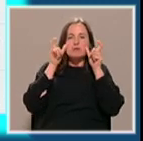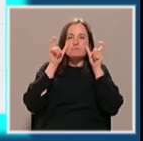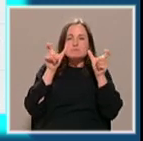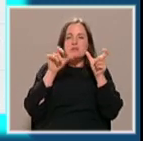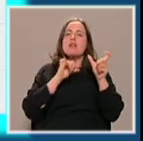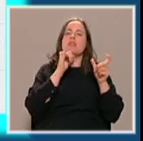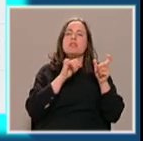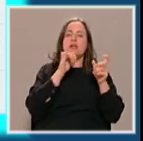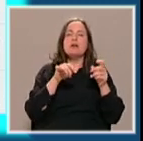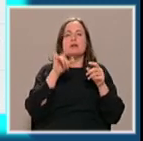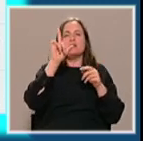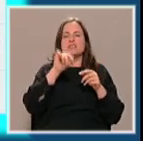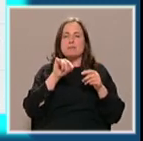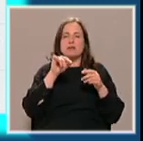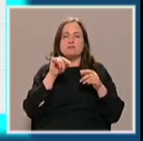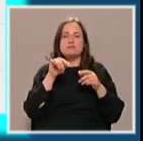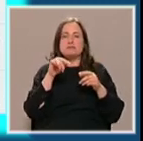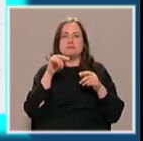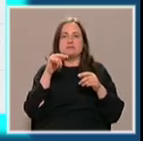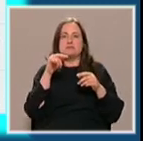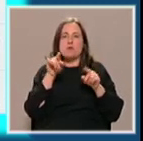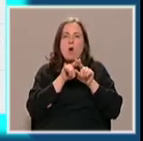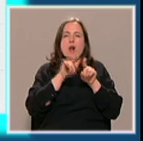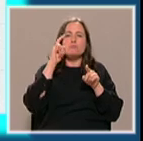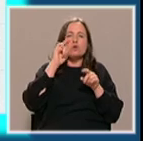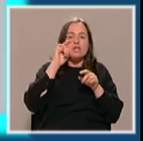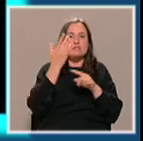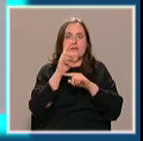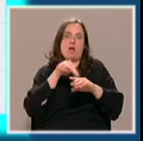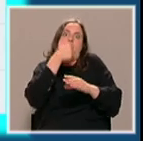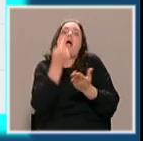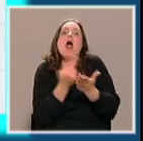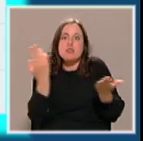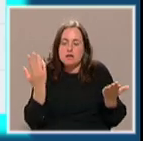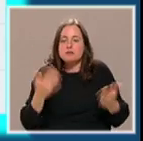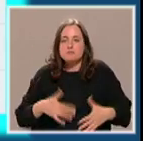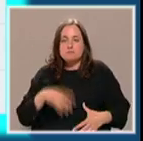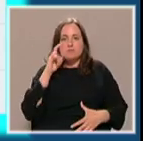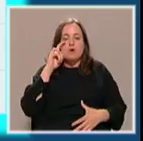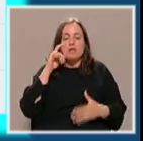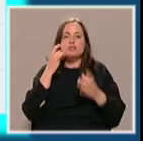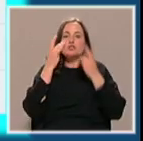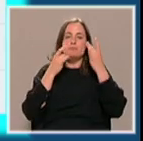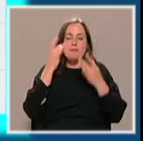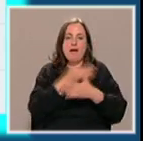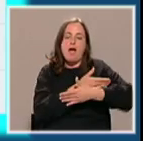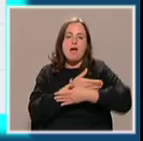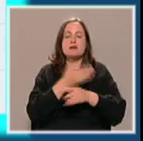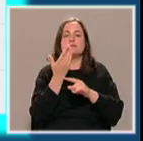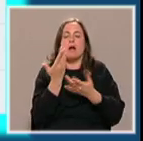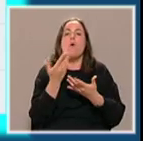corporal constante e evitar contra-choques mecânicos. Então, recapitulando, a